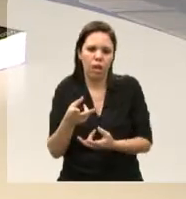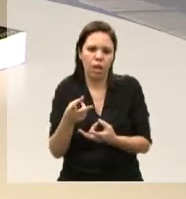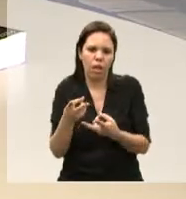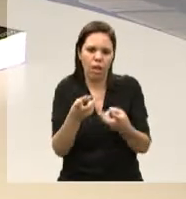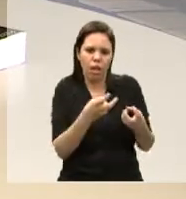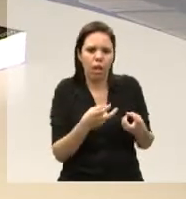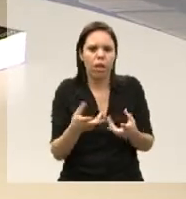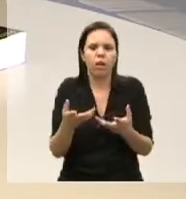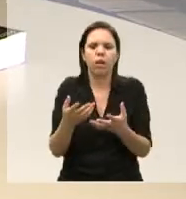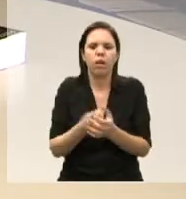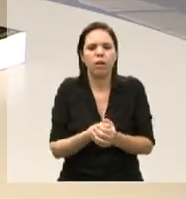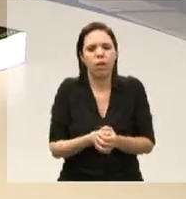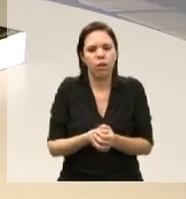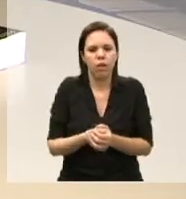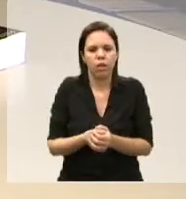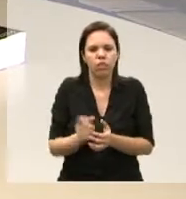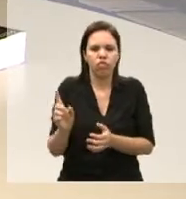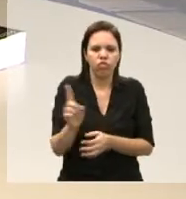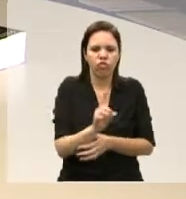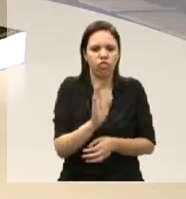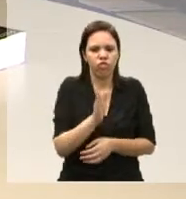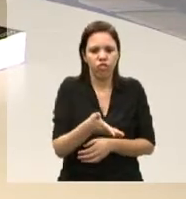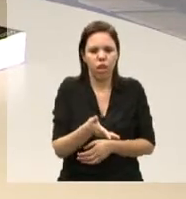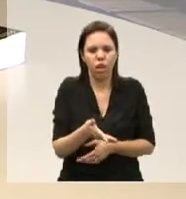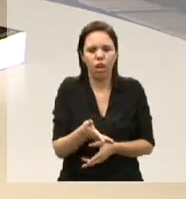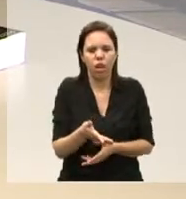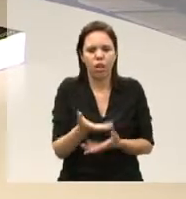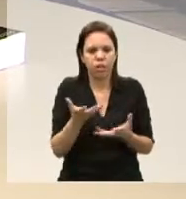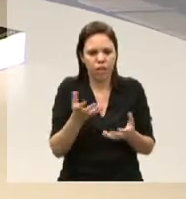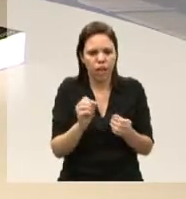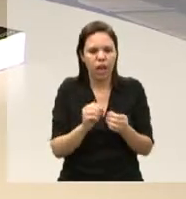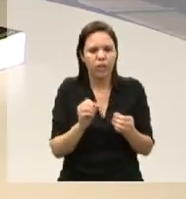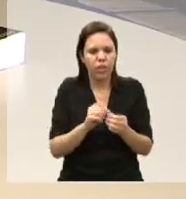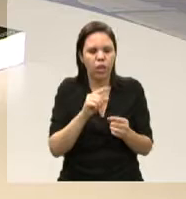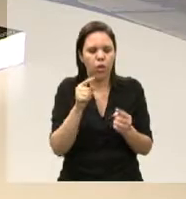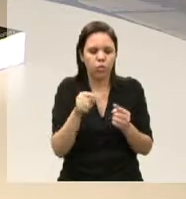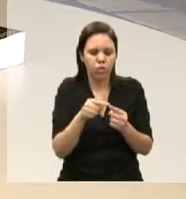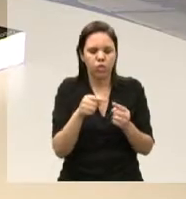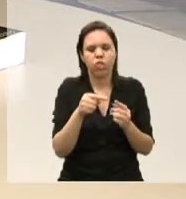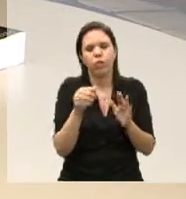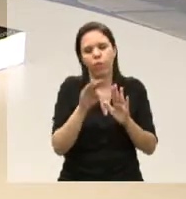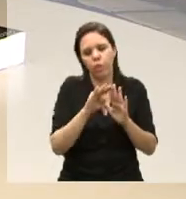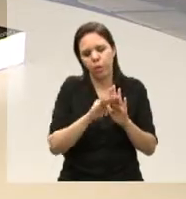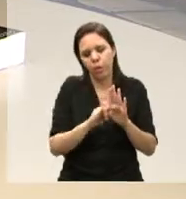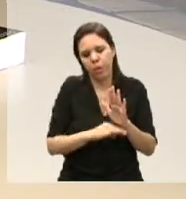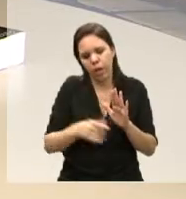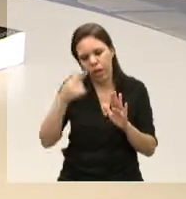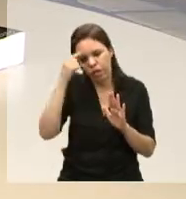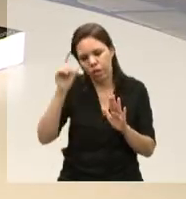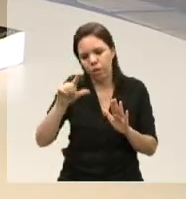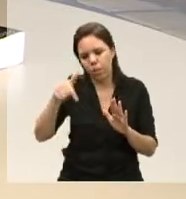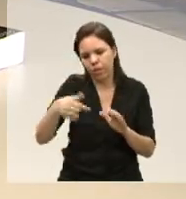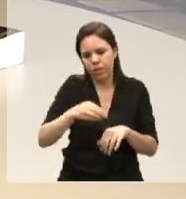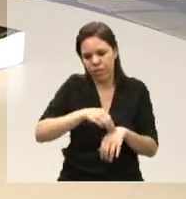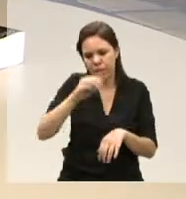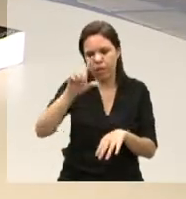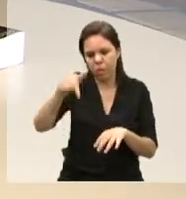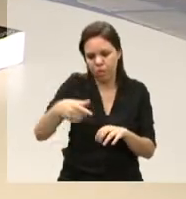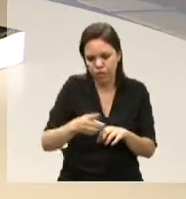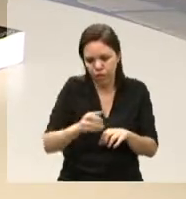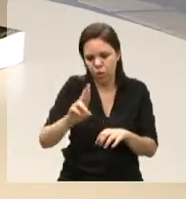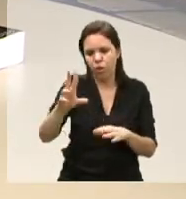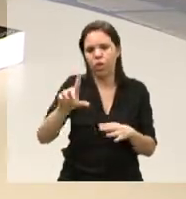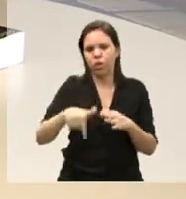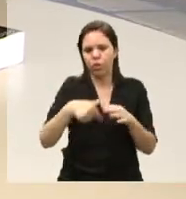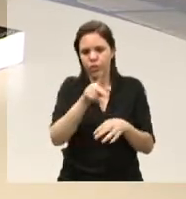alguns alunos eles chegam aqui já com a visão de carreira. Eu vou fazer graduação, depois eu vou fazer mestrado, depois eu vou fazer